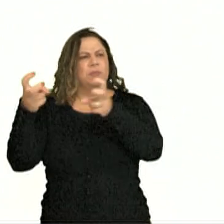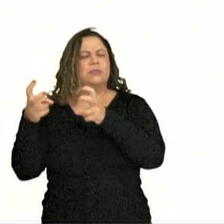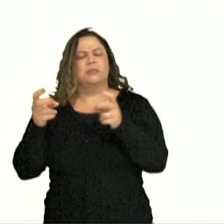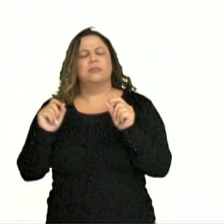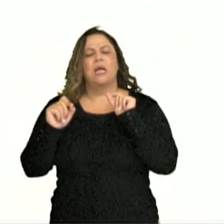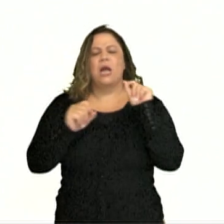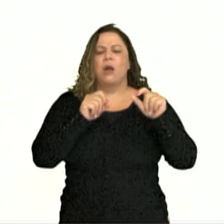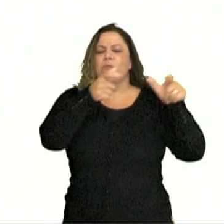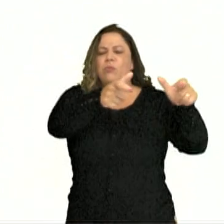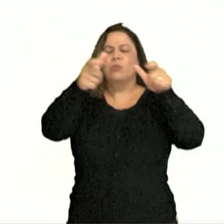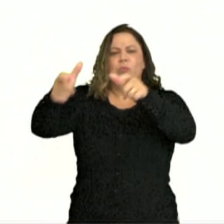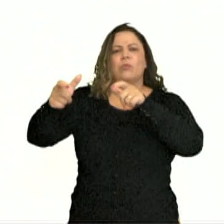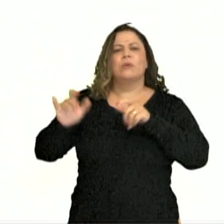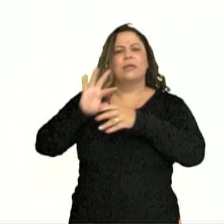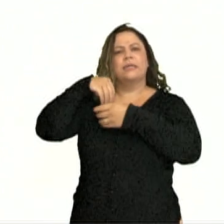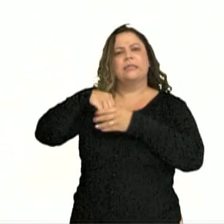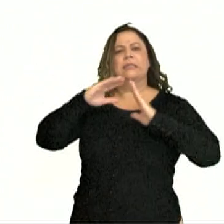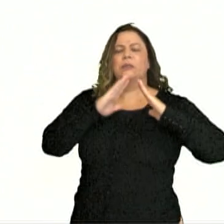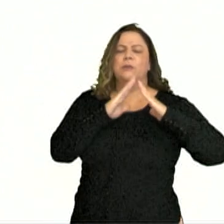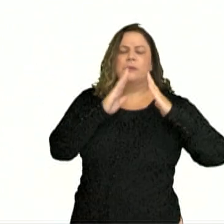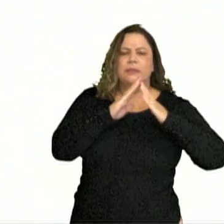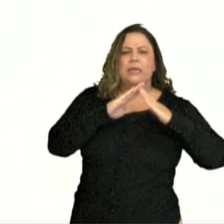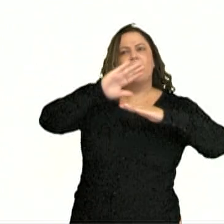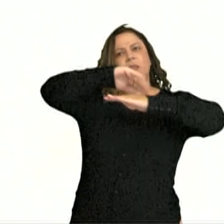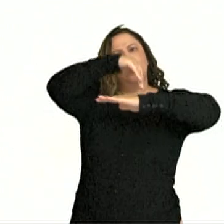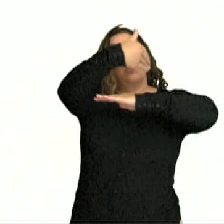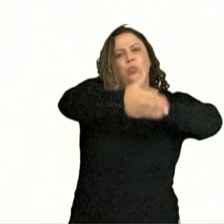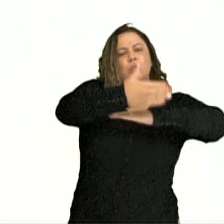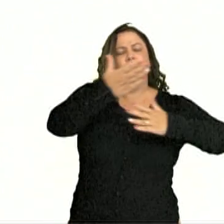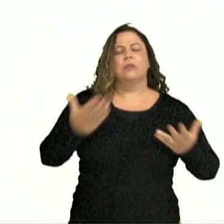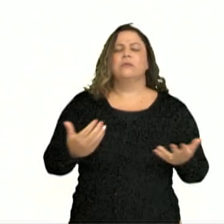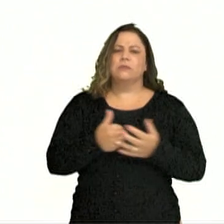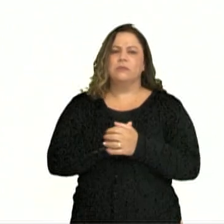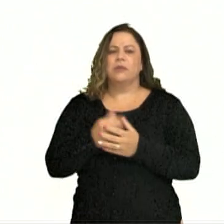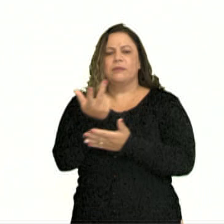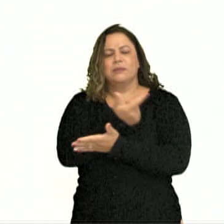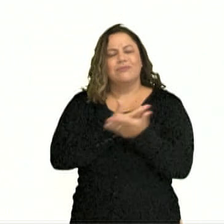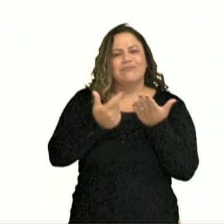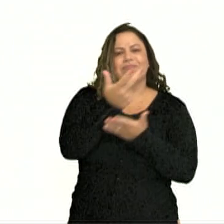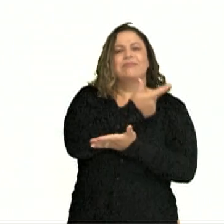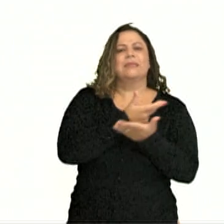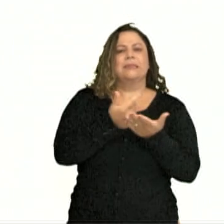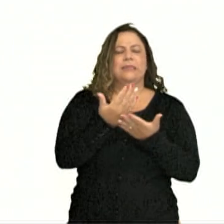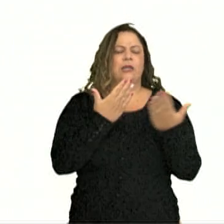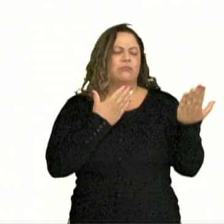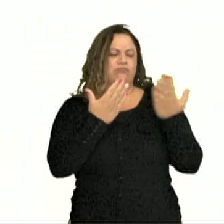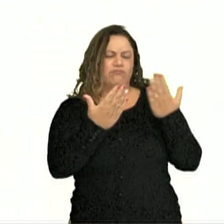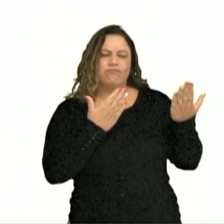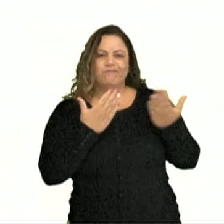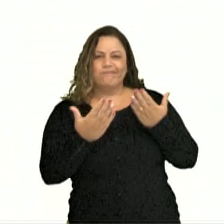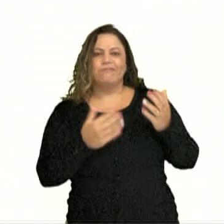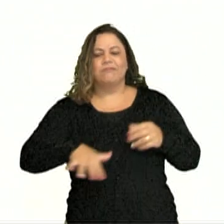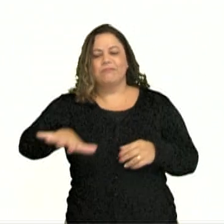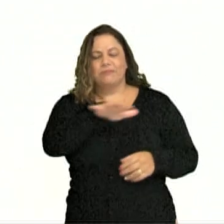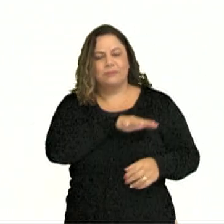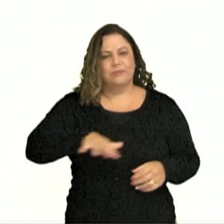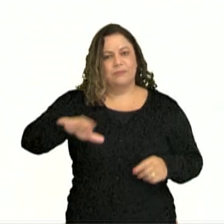sua casa ou um local externo do lado de fora e faça um desenho que poderia dialogar com o espaço. Em seguida,